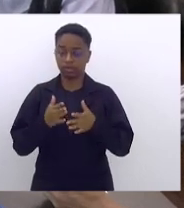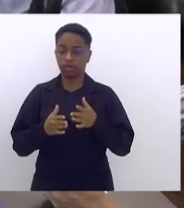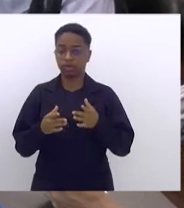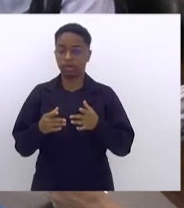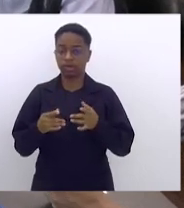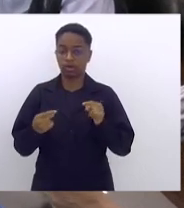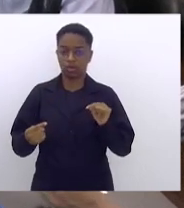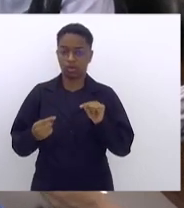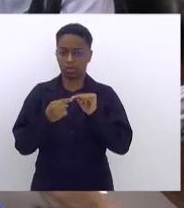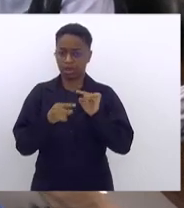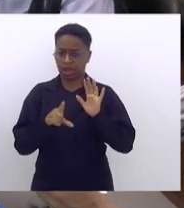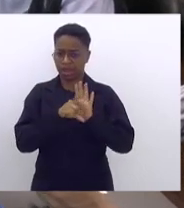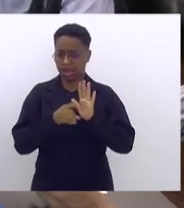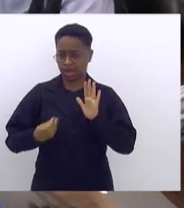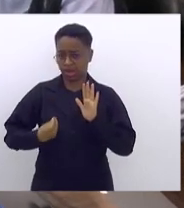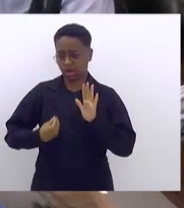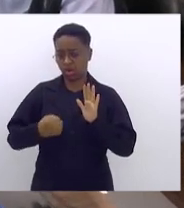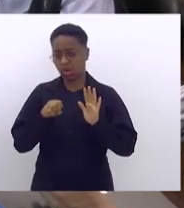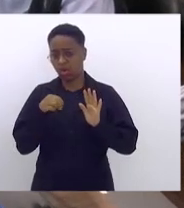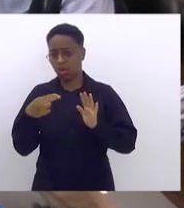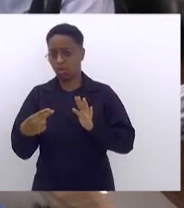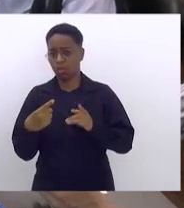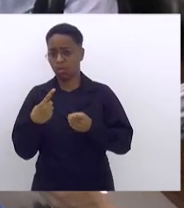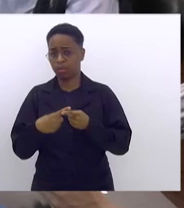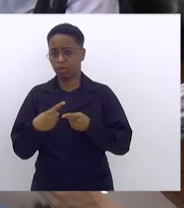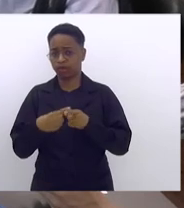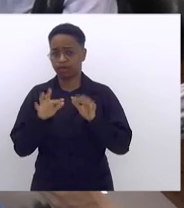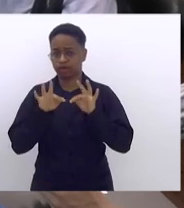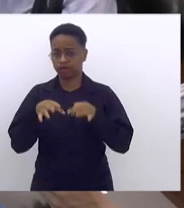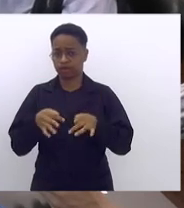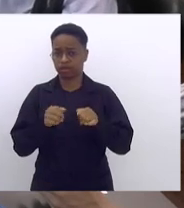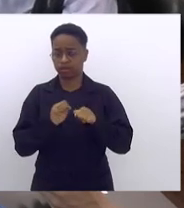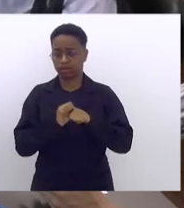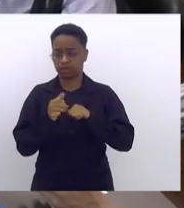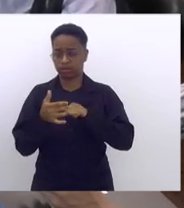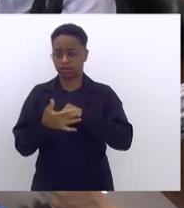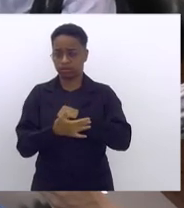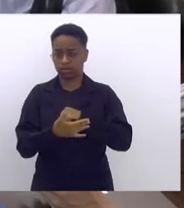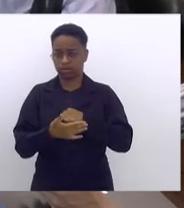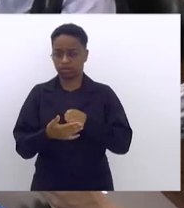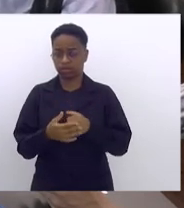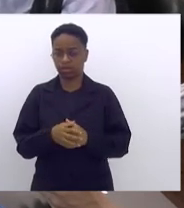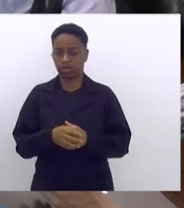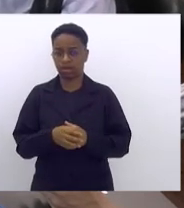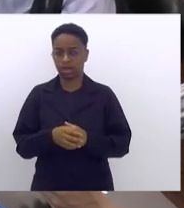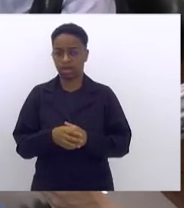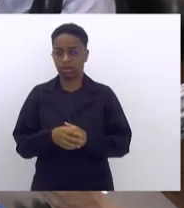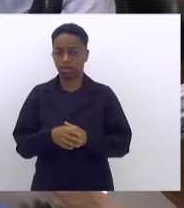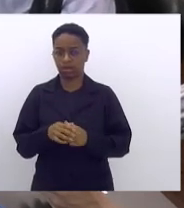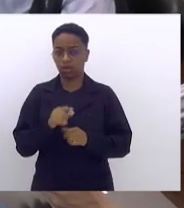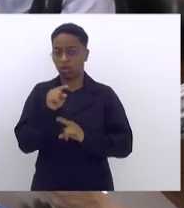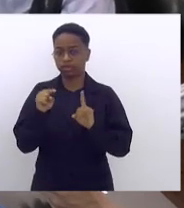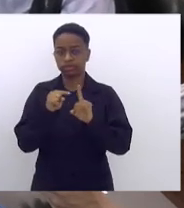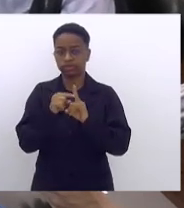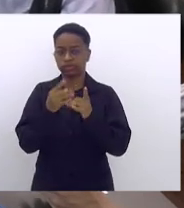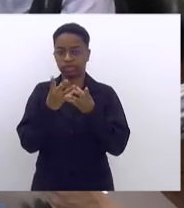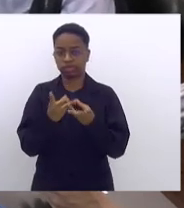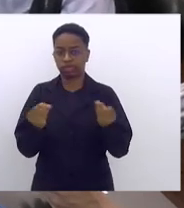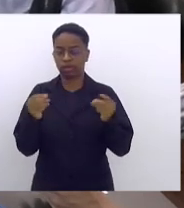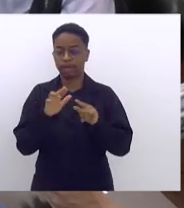alguma legislação em vigor ou é com base na final da pandemia? Perda de objeto em razão da